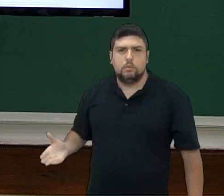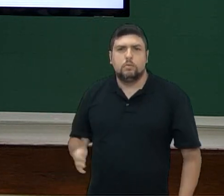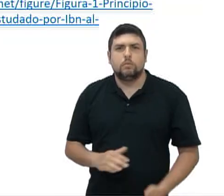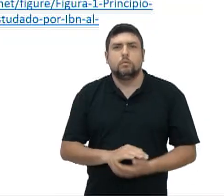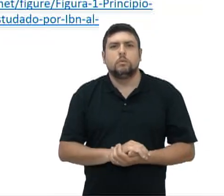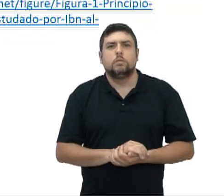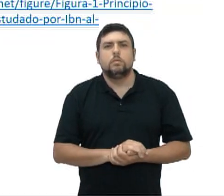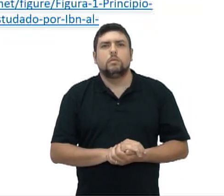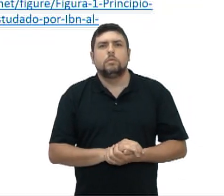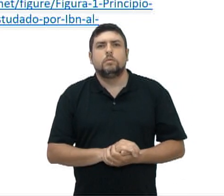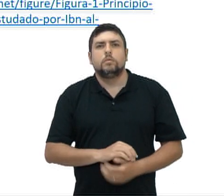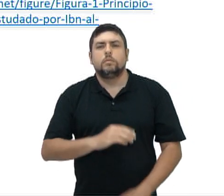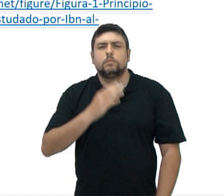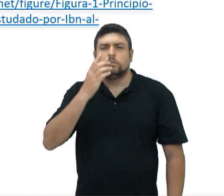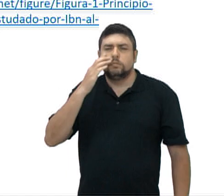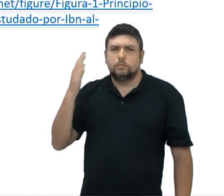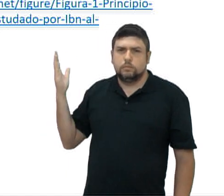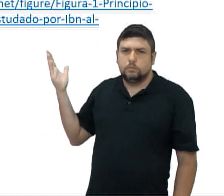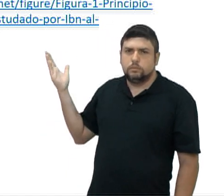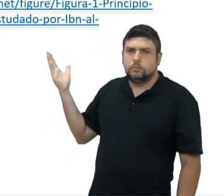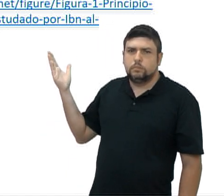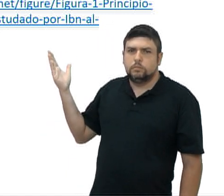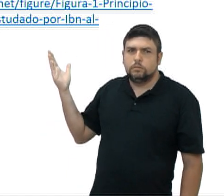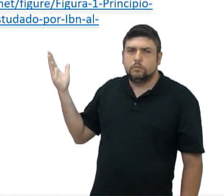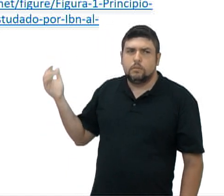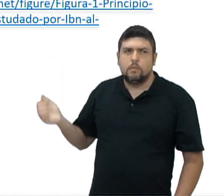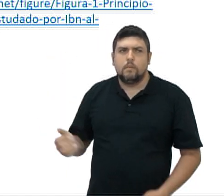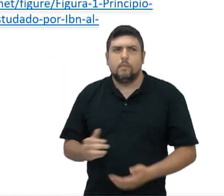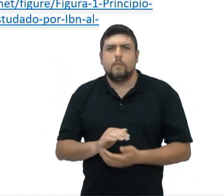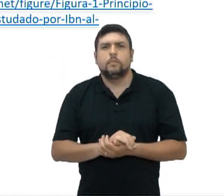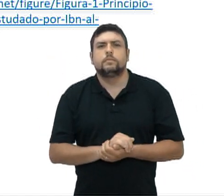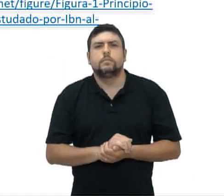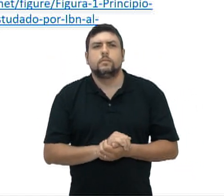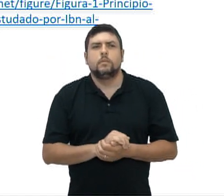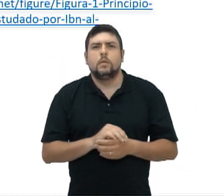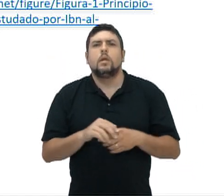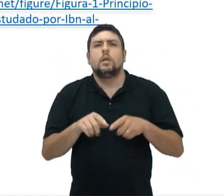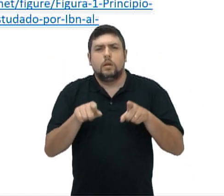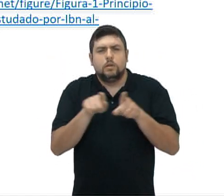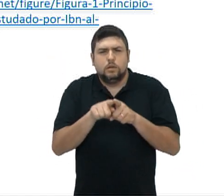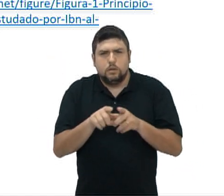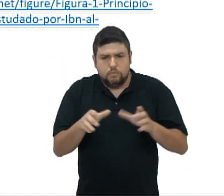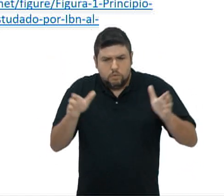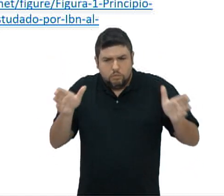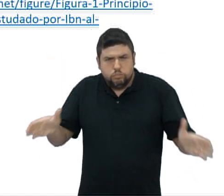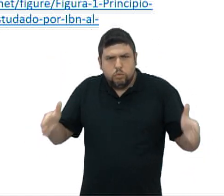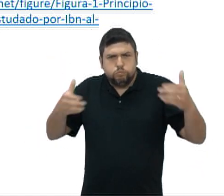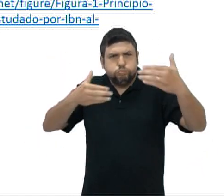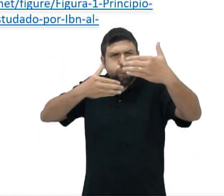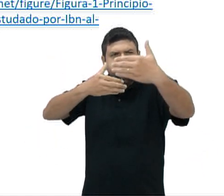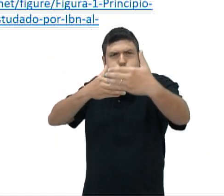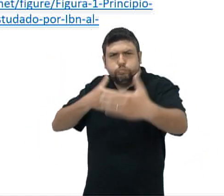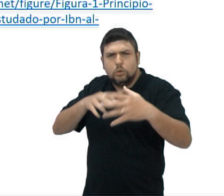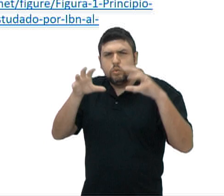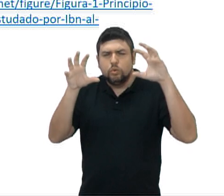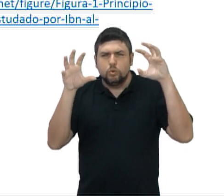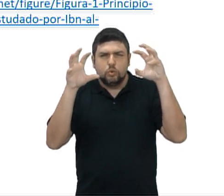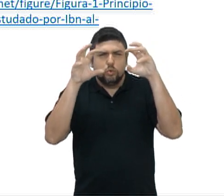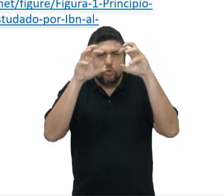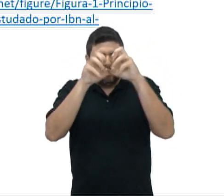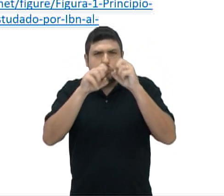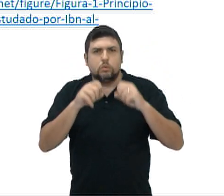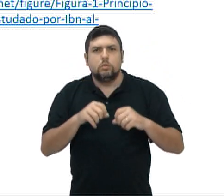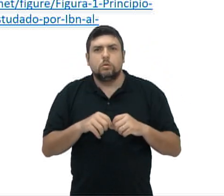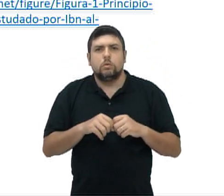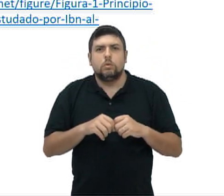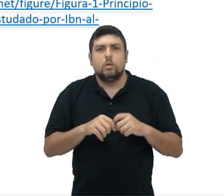nesse contexto, também pegando a ideia, ele acabou criando a câmara escura e aí ele conseguia perceber e mostrar para